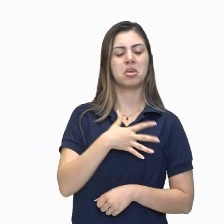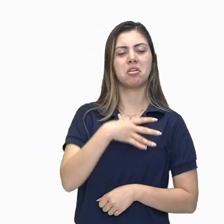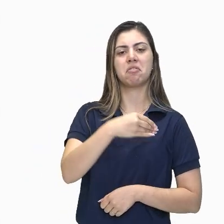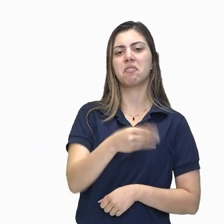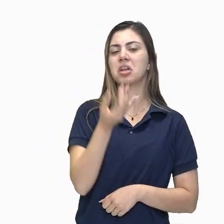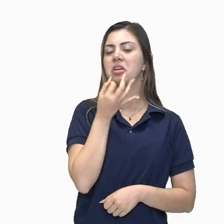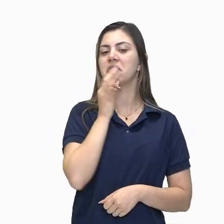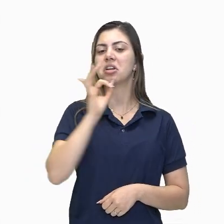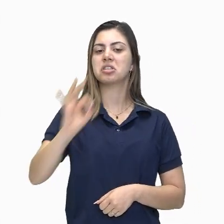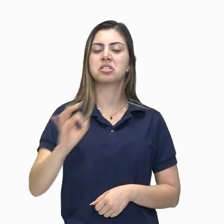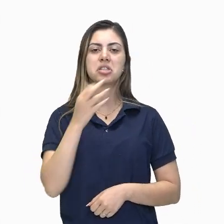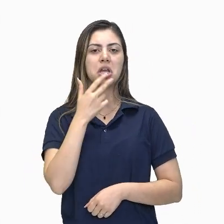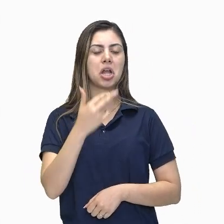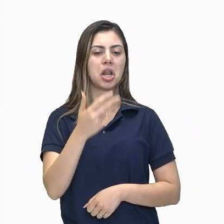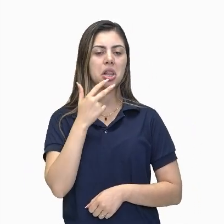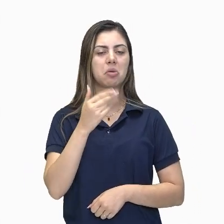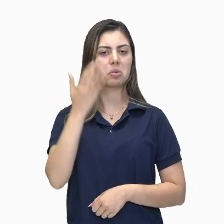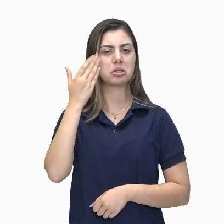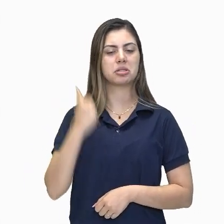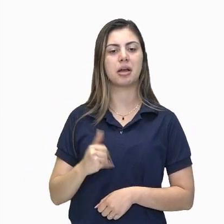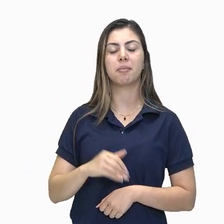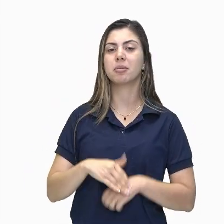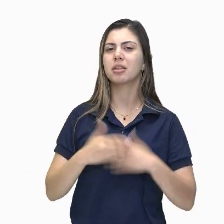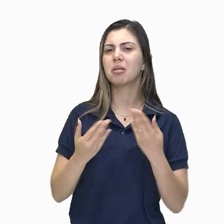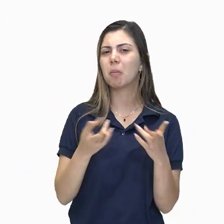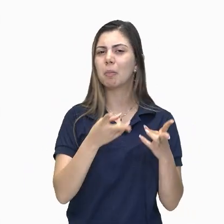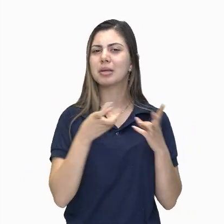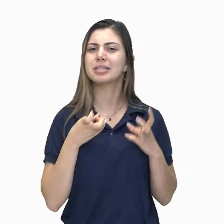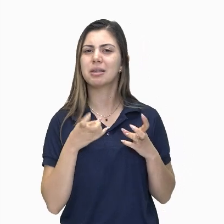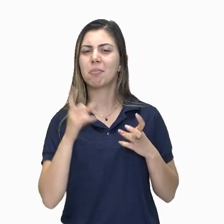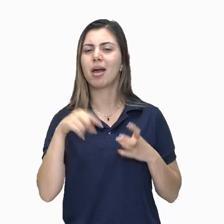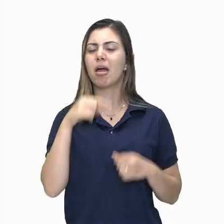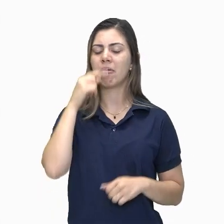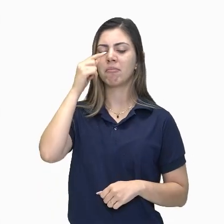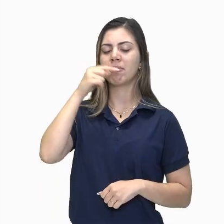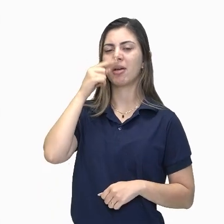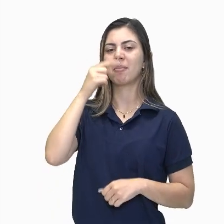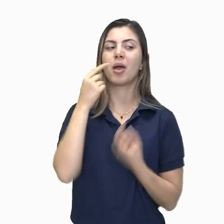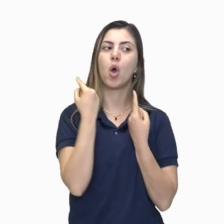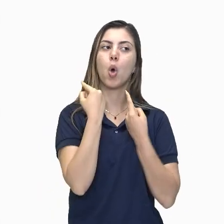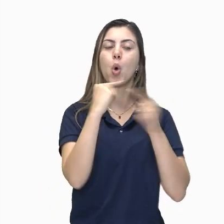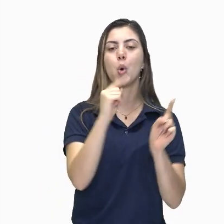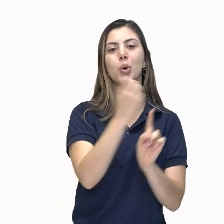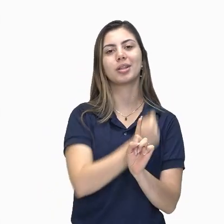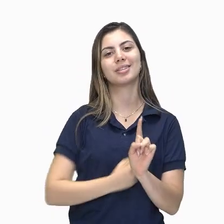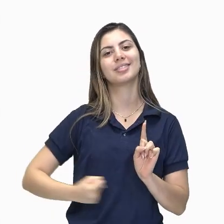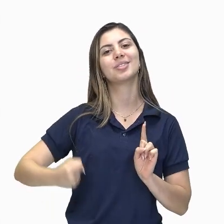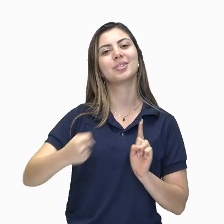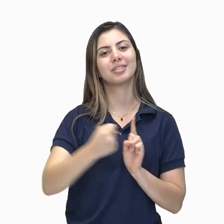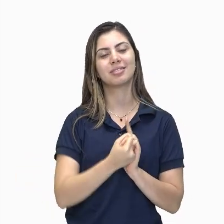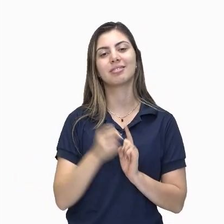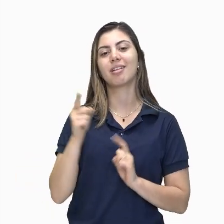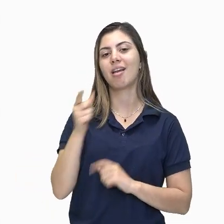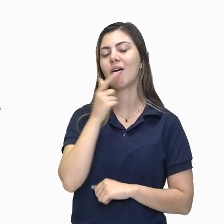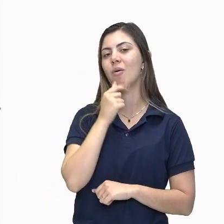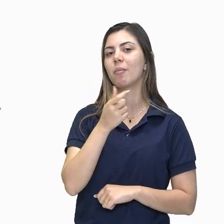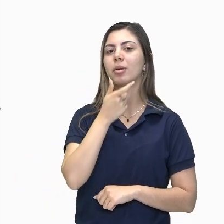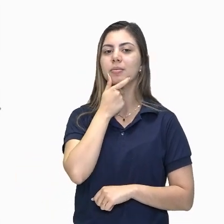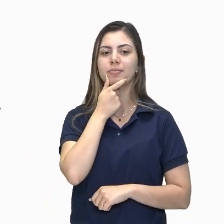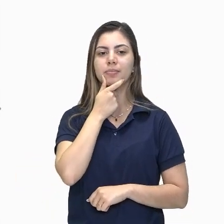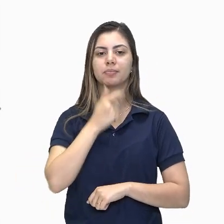tocam piano, que fazem isso, que não sei o quê. Isso tudo é alvo da crítica do Mário de